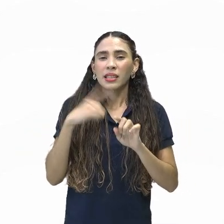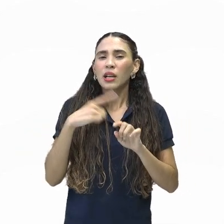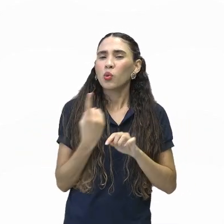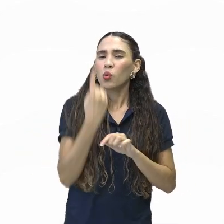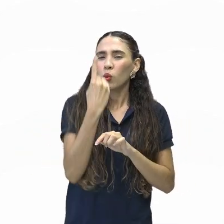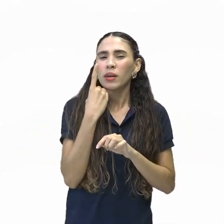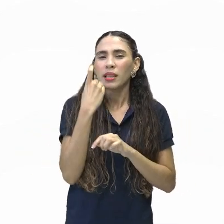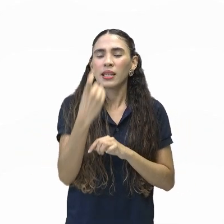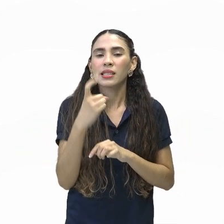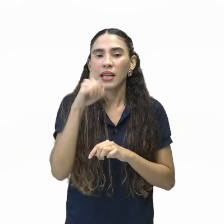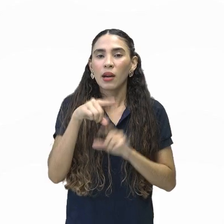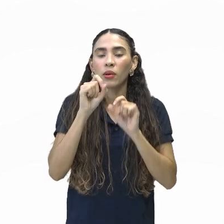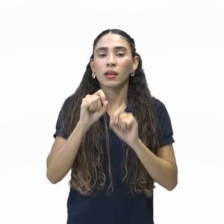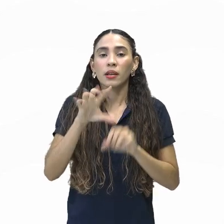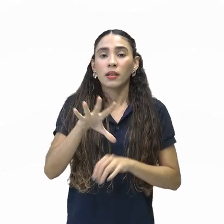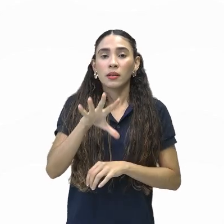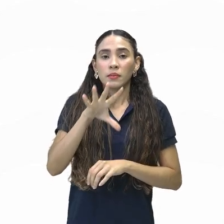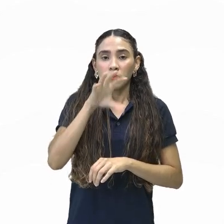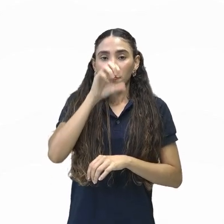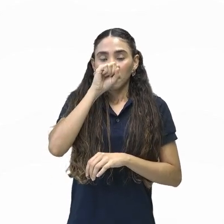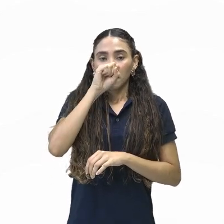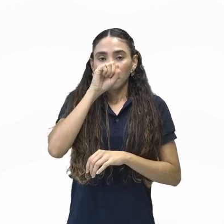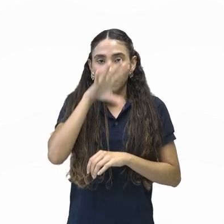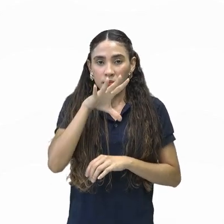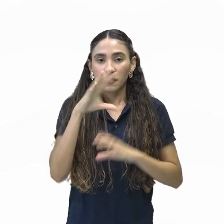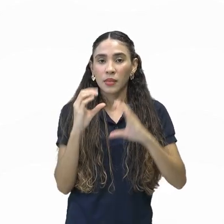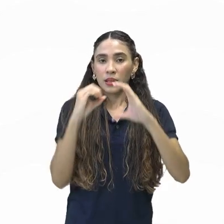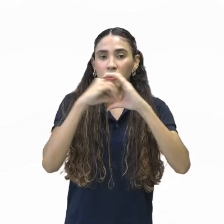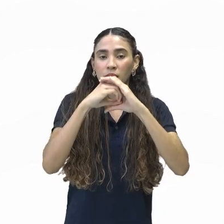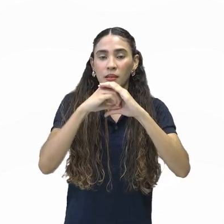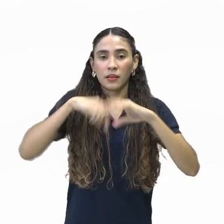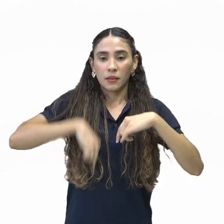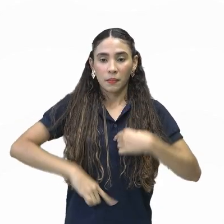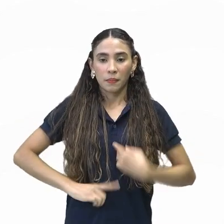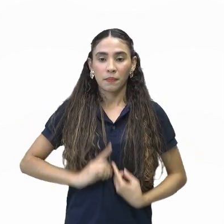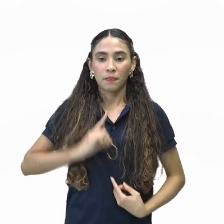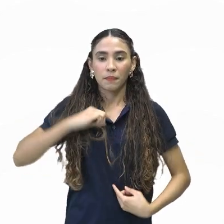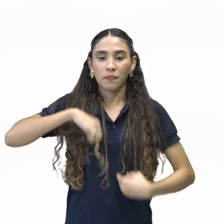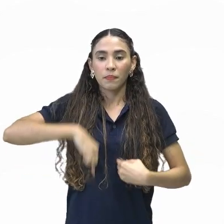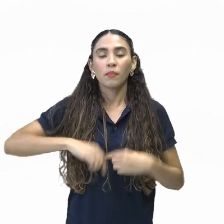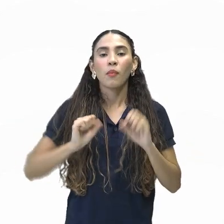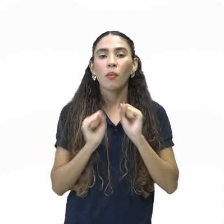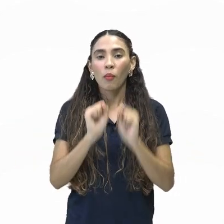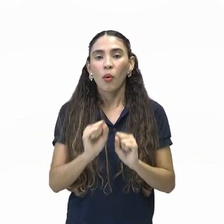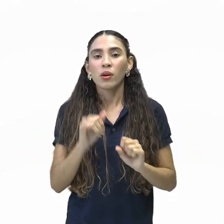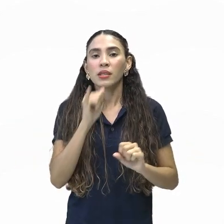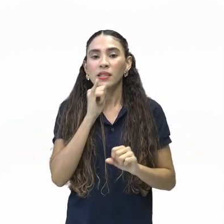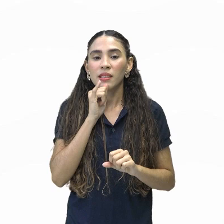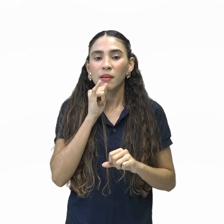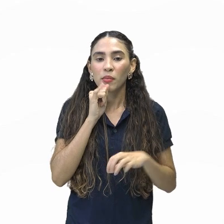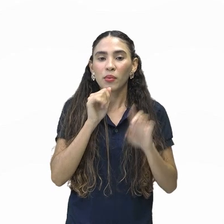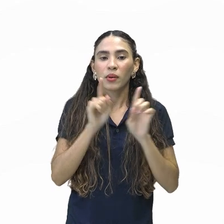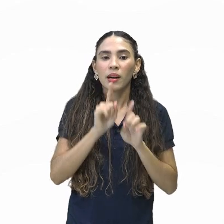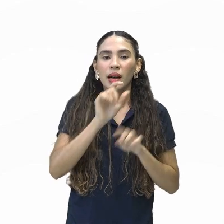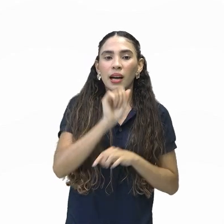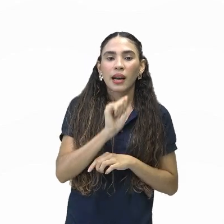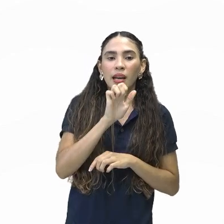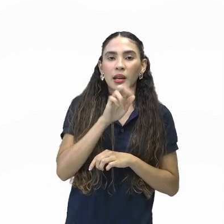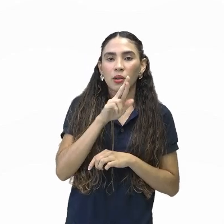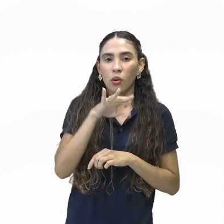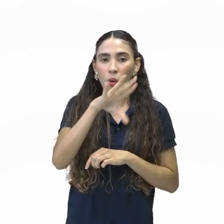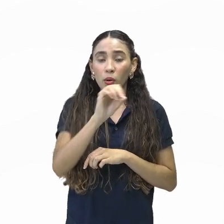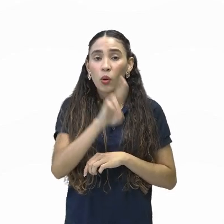interessante é a respiração celular, a nível metabólico celular, que pode ser aeróbica, com a utilização